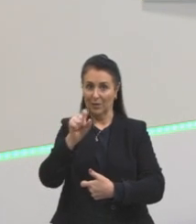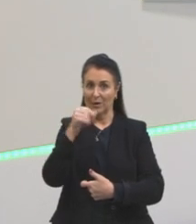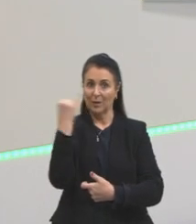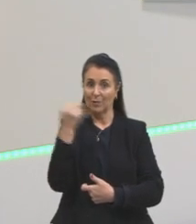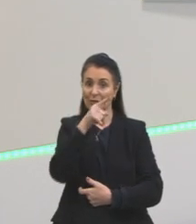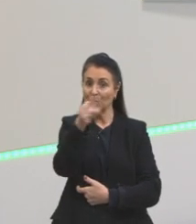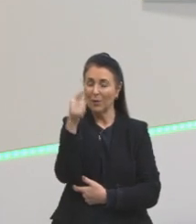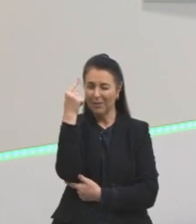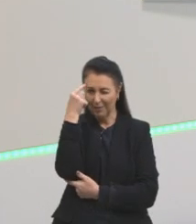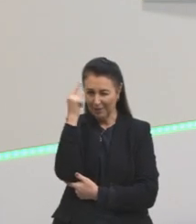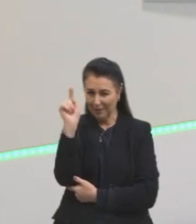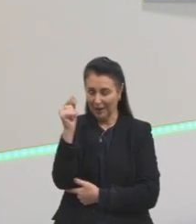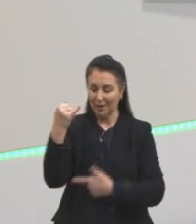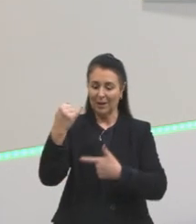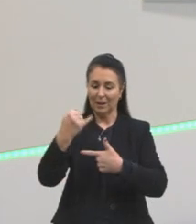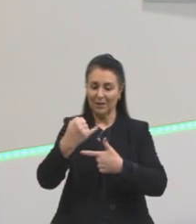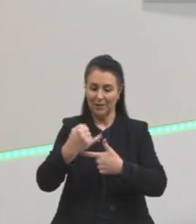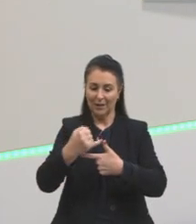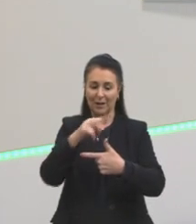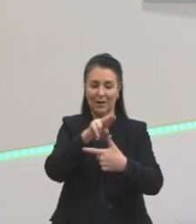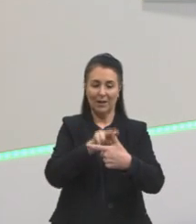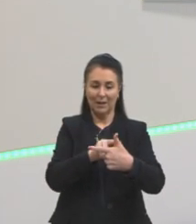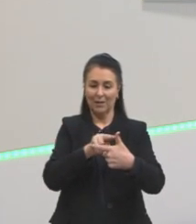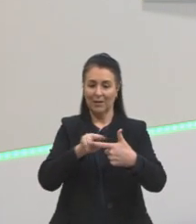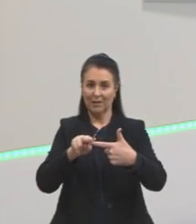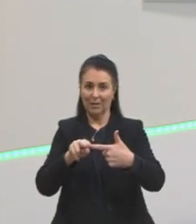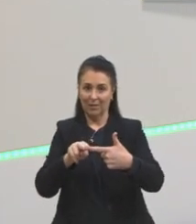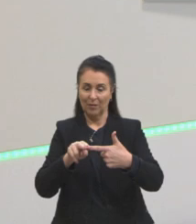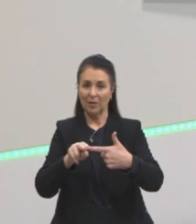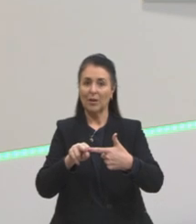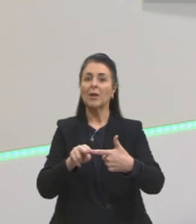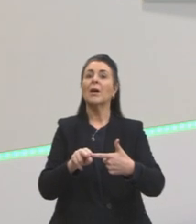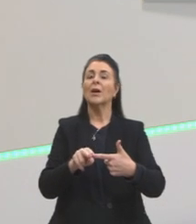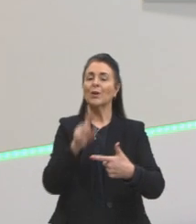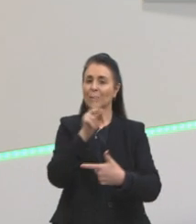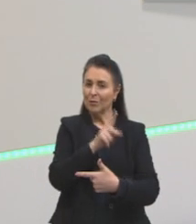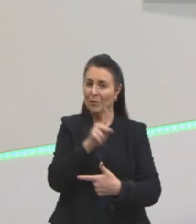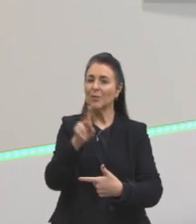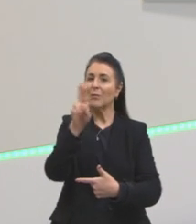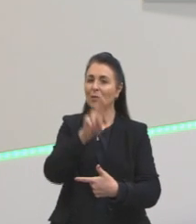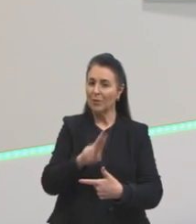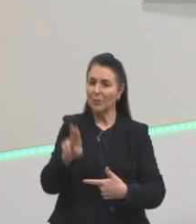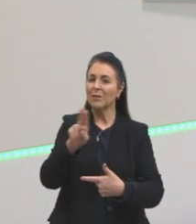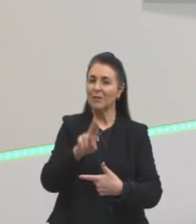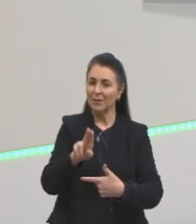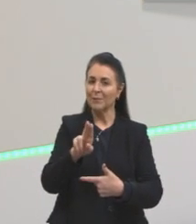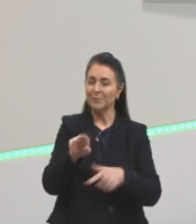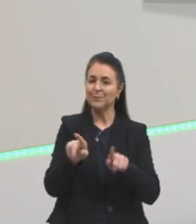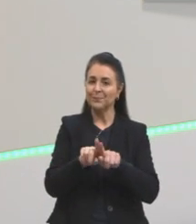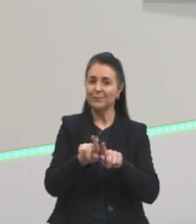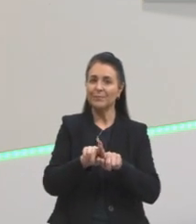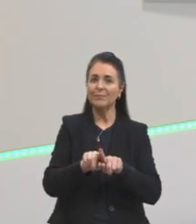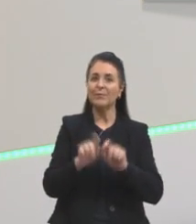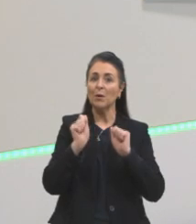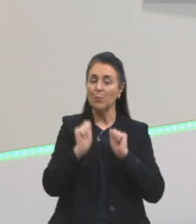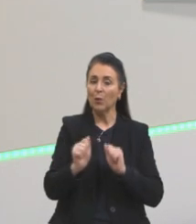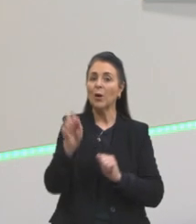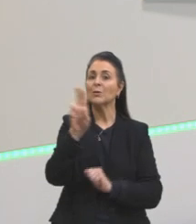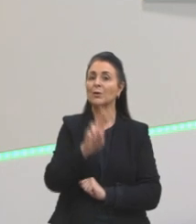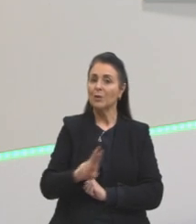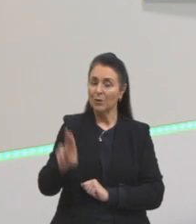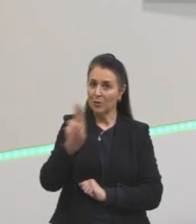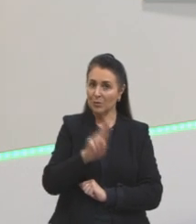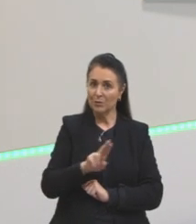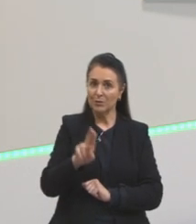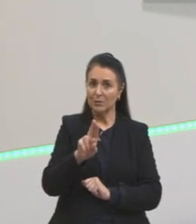ideia de hipotenusa cateto cateto e muitos professores irão utilizar outras notações é possível utilizar então